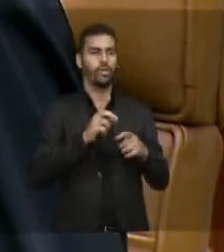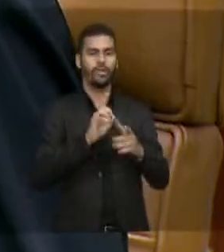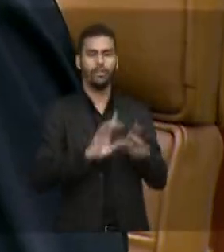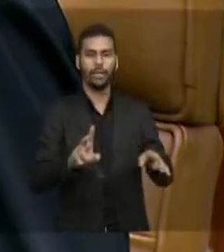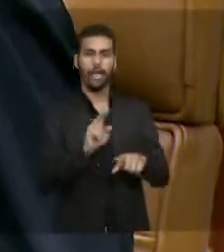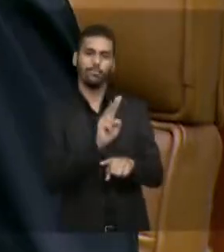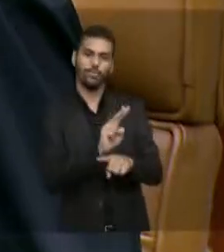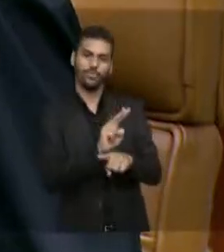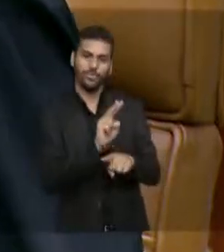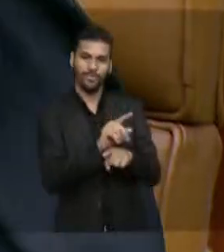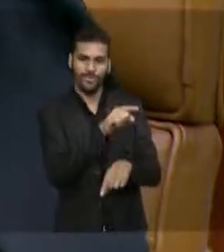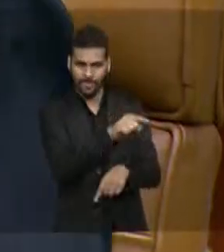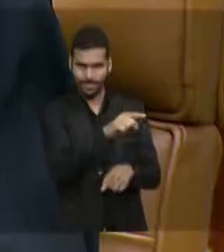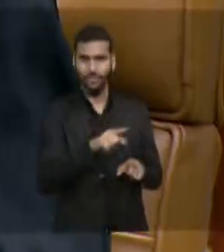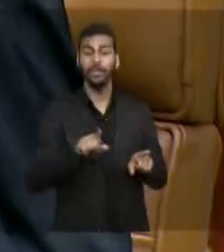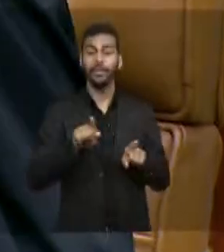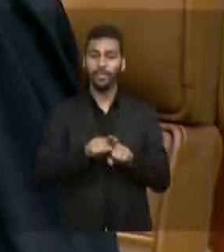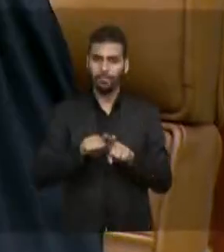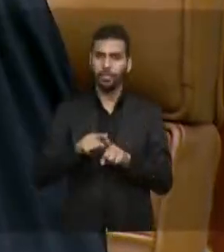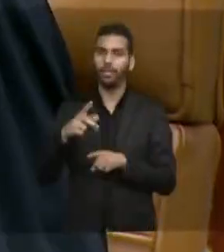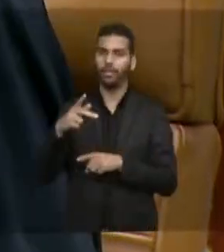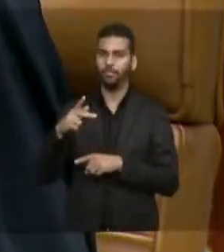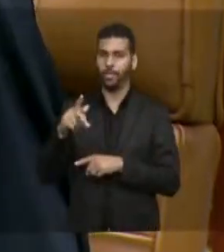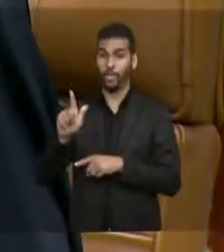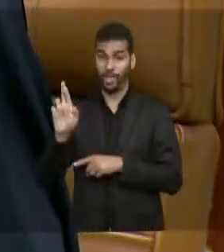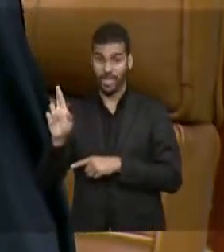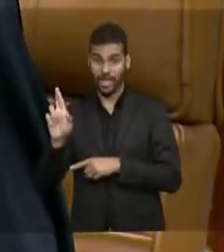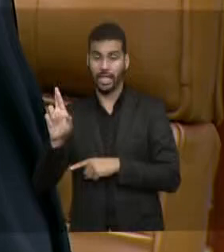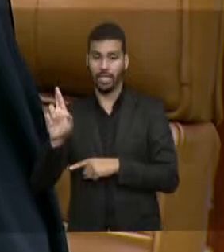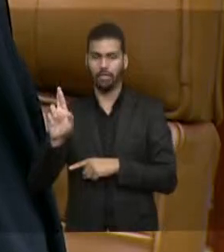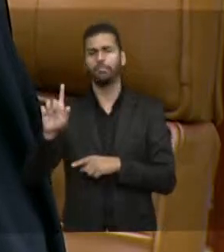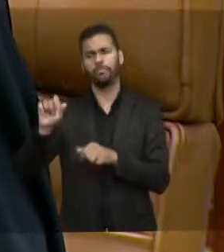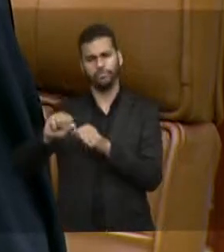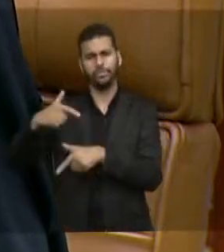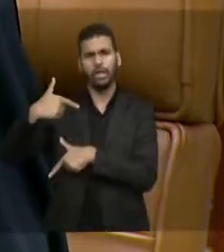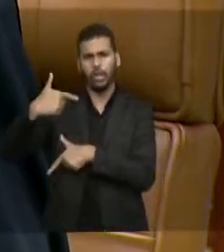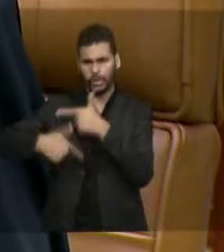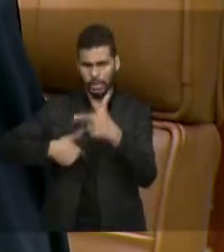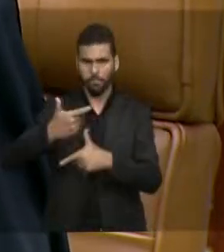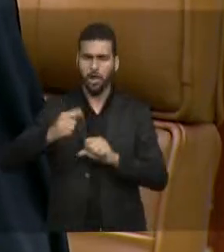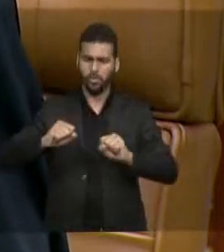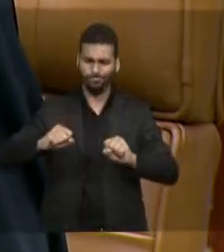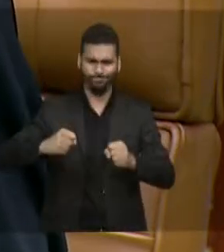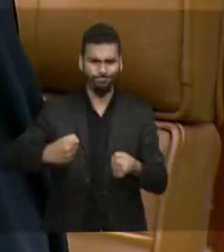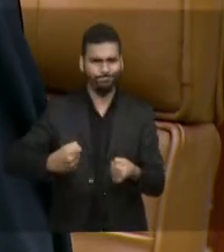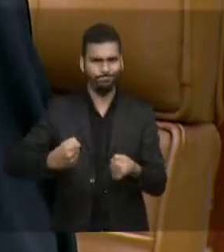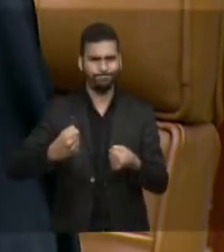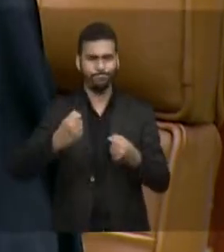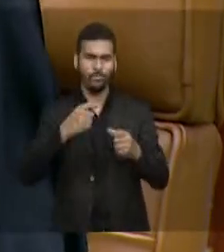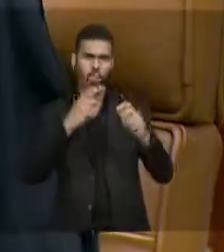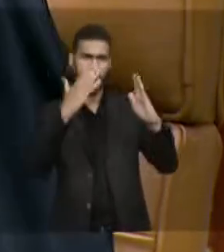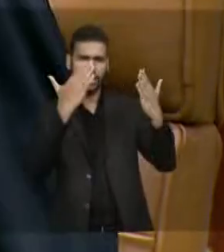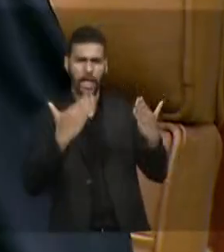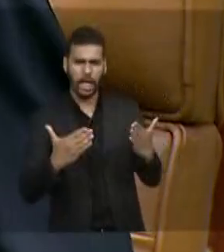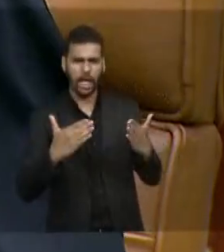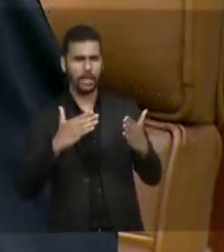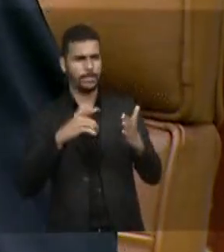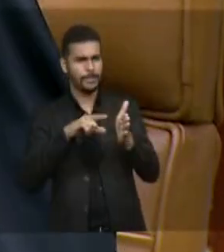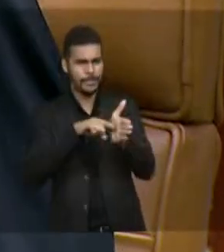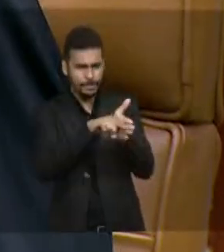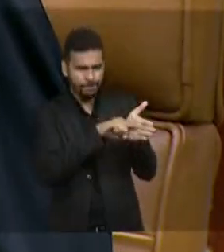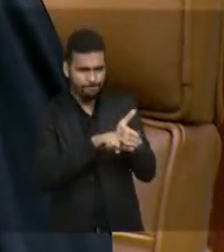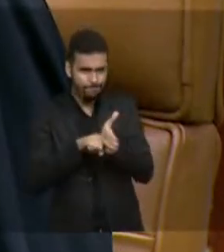a Procuradoria Geral da República fez um trabalho hercúrio é de análise e oferecimento